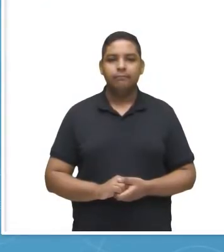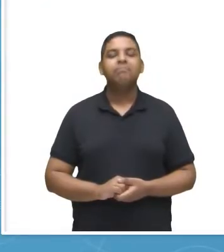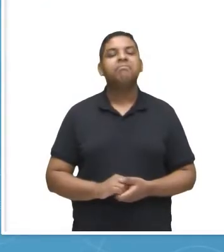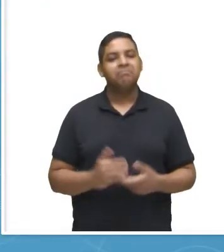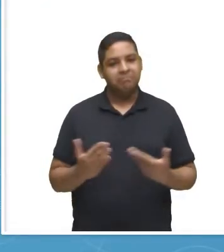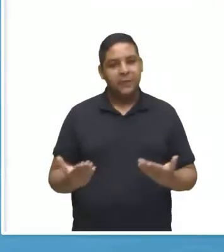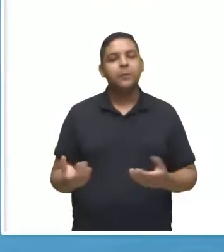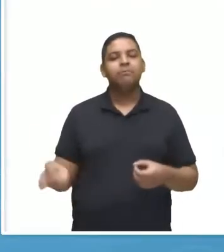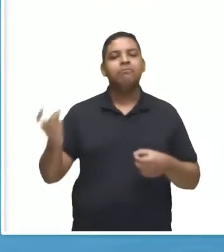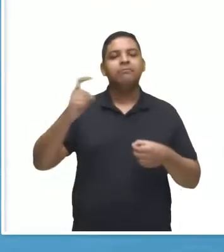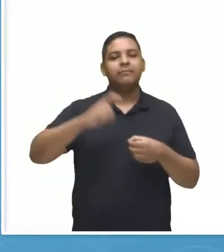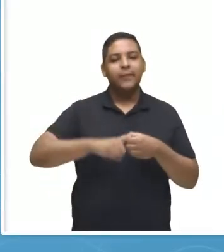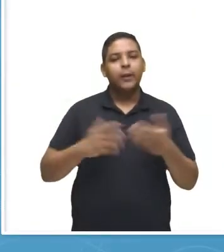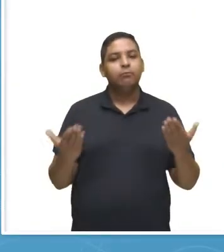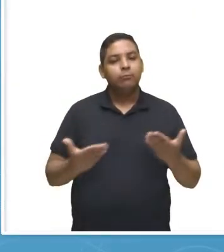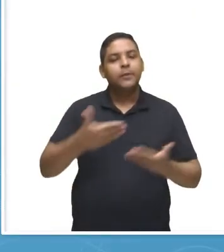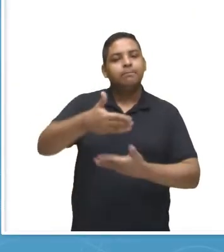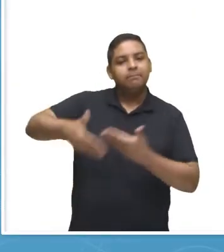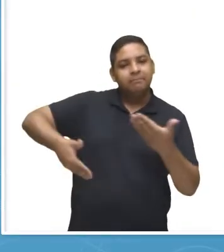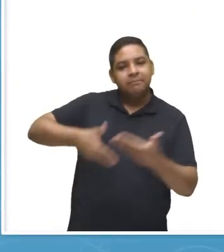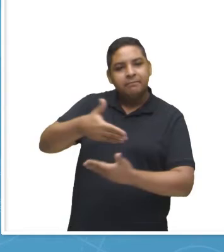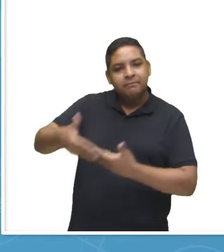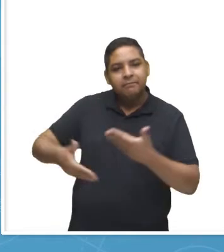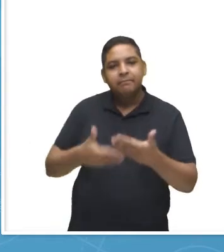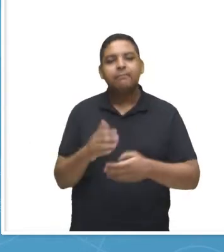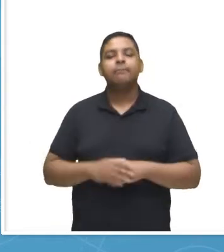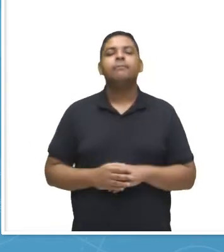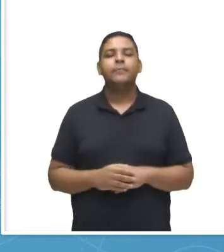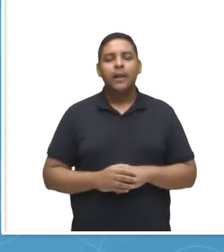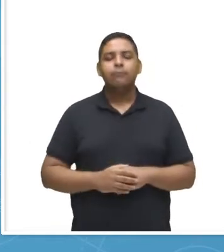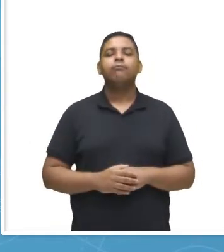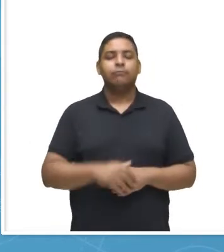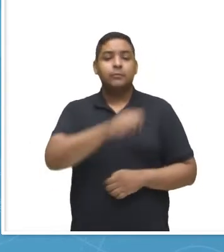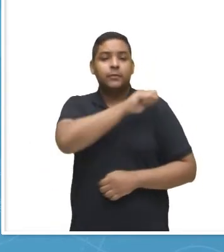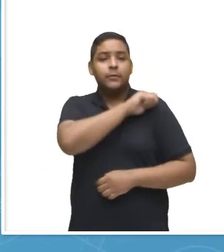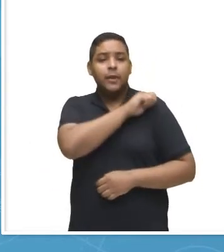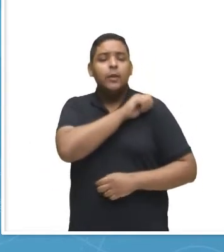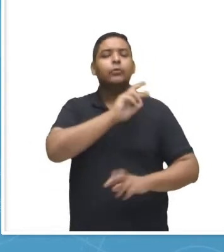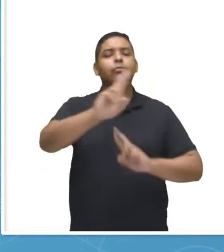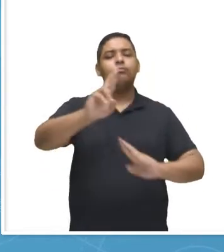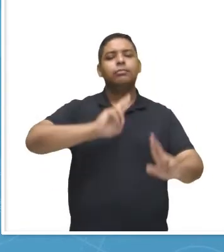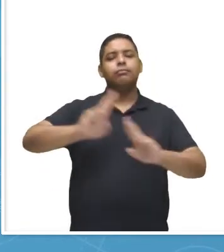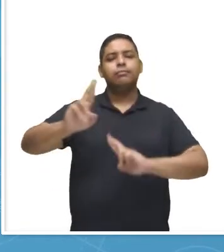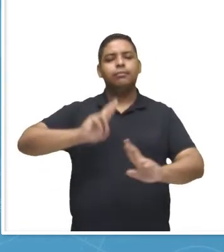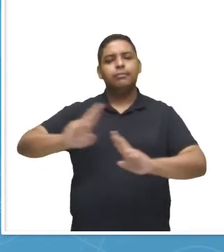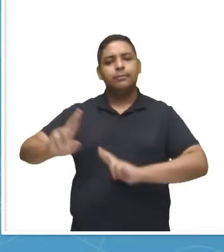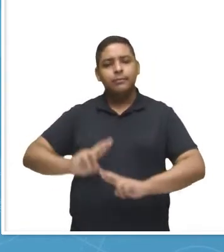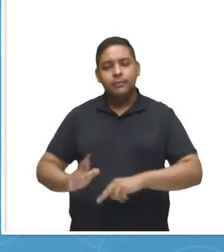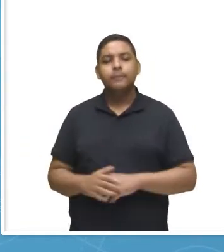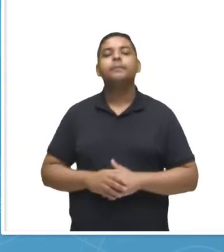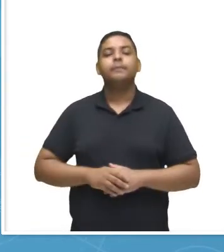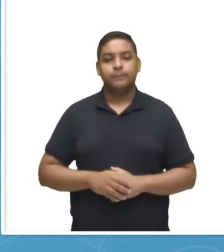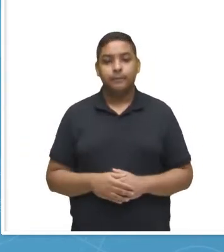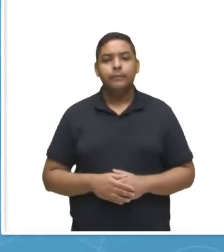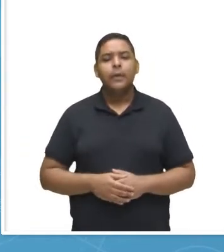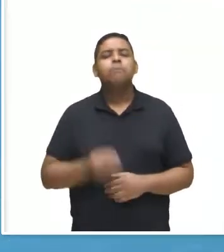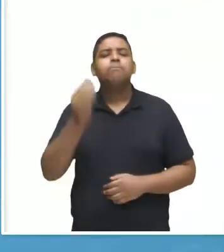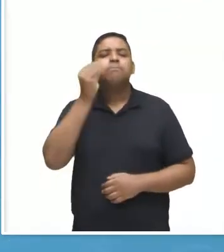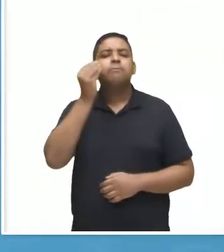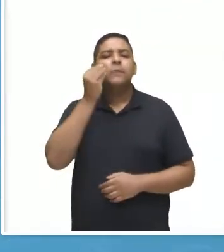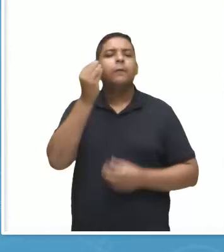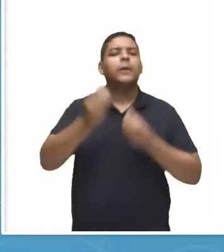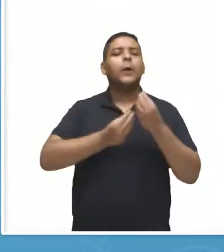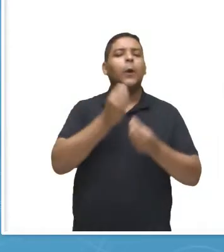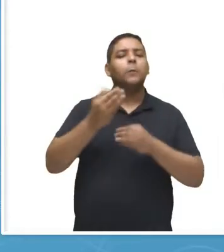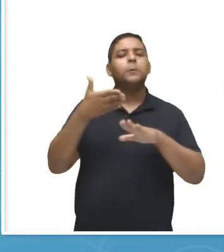Pois bem, estamos de volta agora para a nossa interatividade, espaço aberto aí para os nossos alunos exporem as suas respostas. Então vamos ver como é que está a